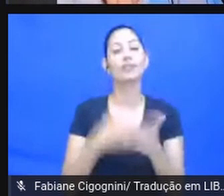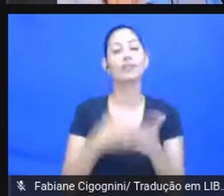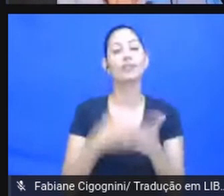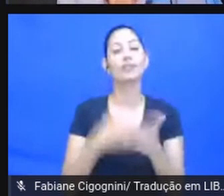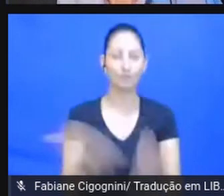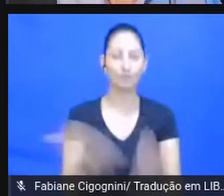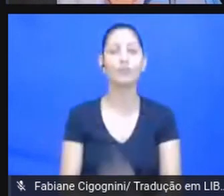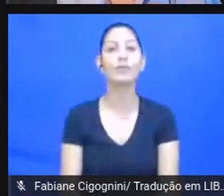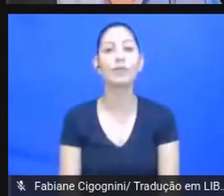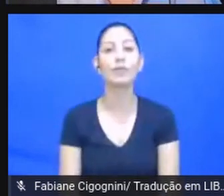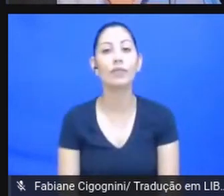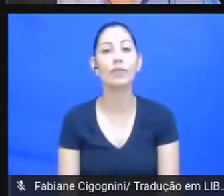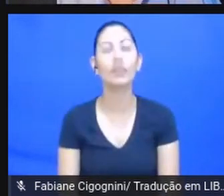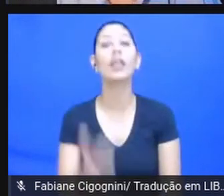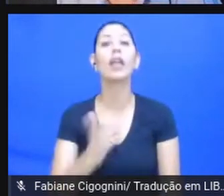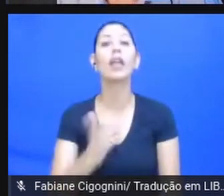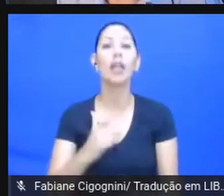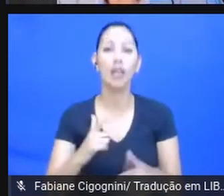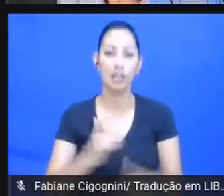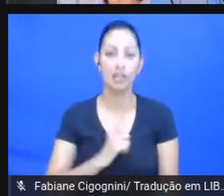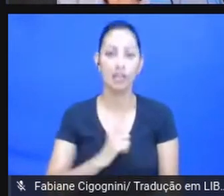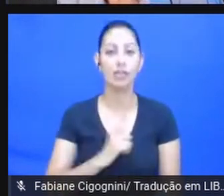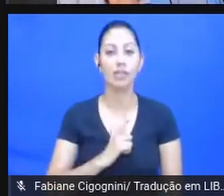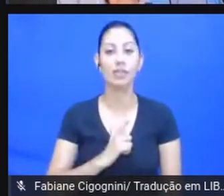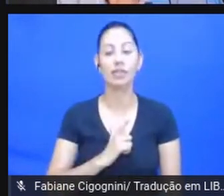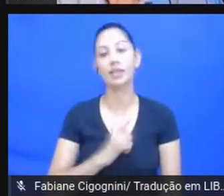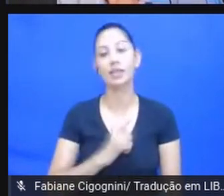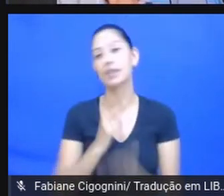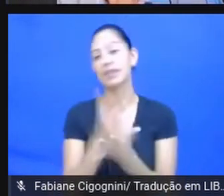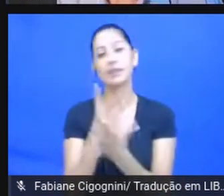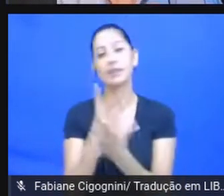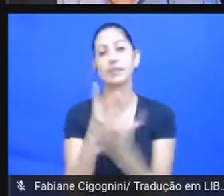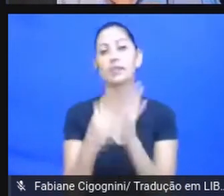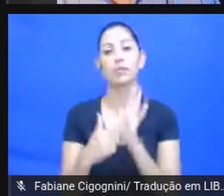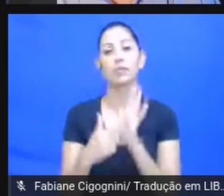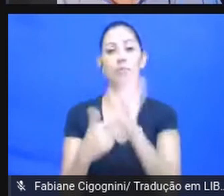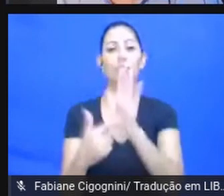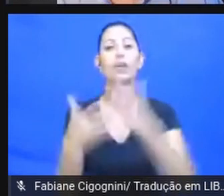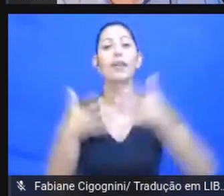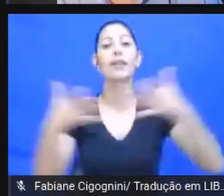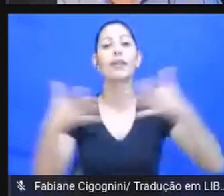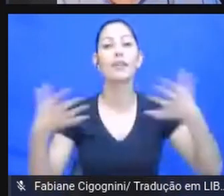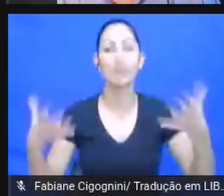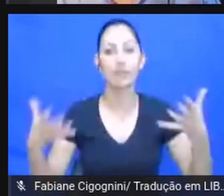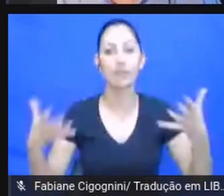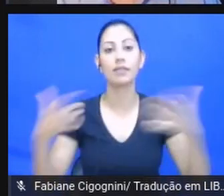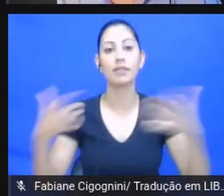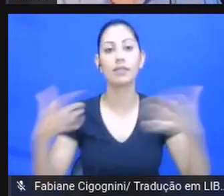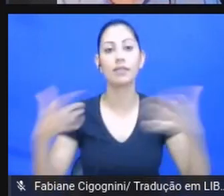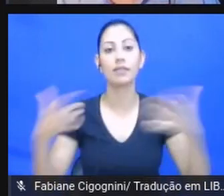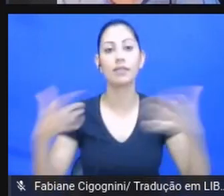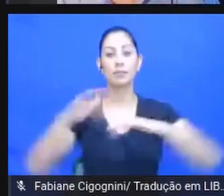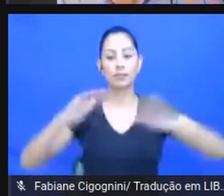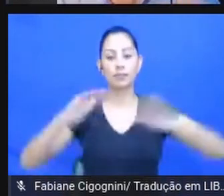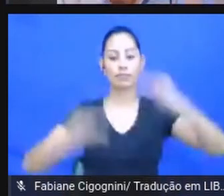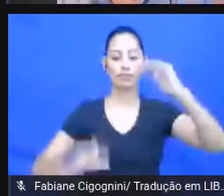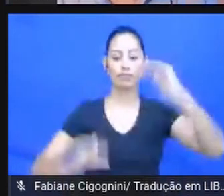Temos sempre esse grande problema da desigualdade e equidade. Essa